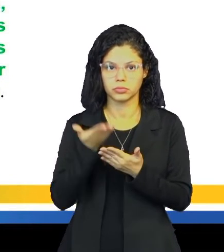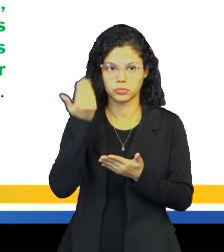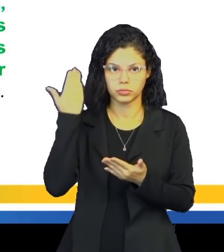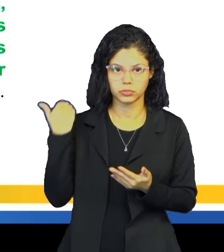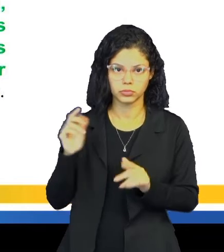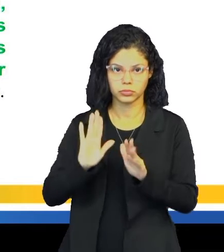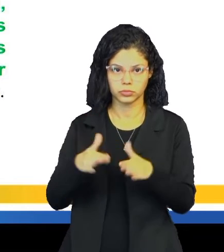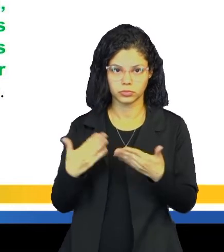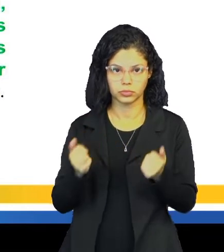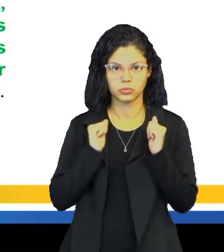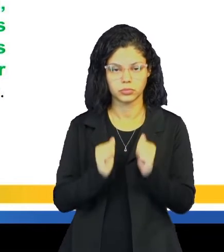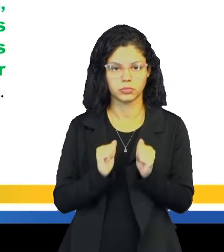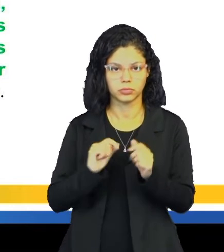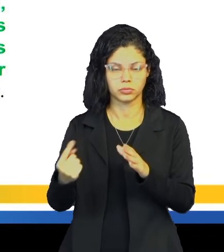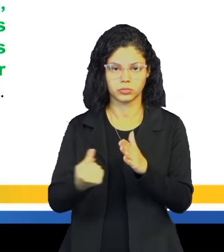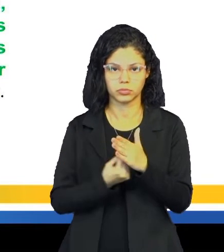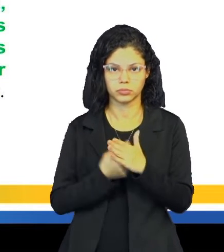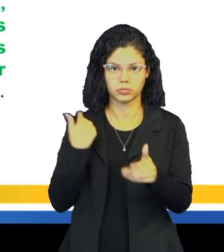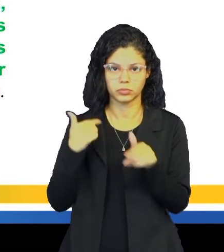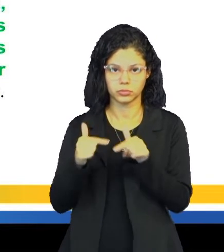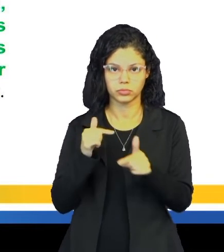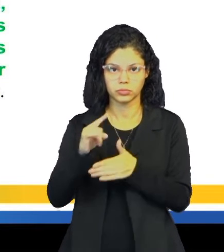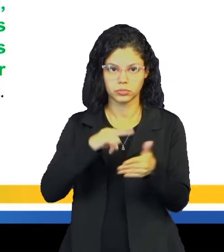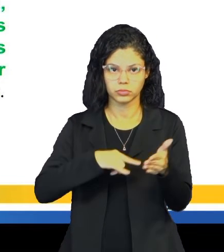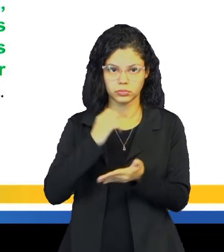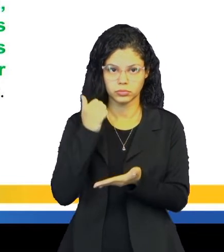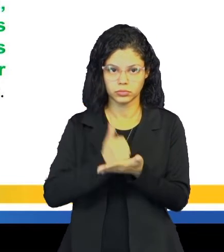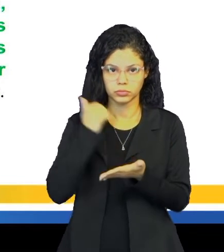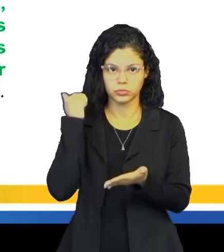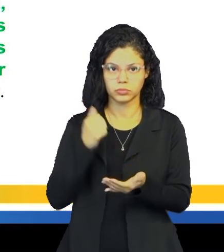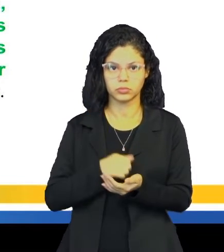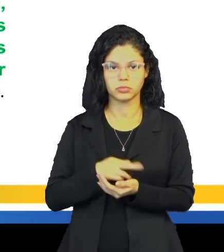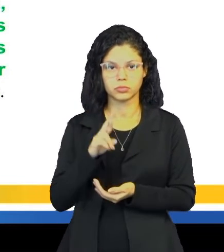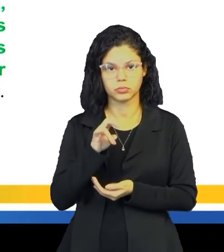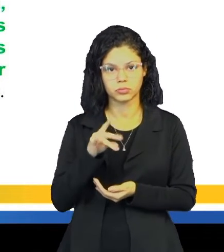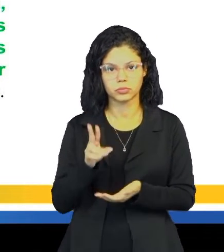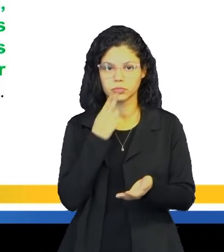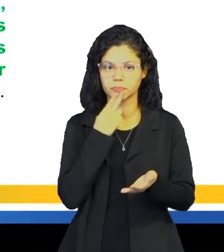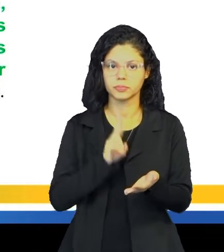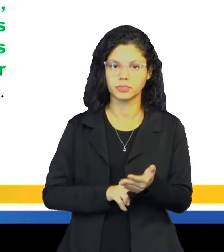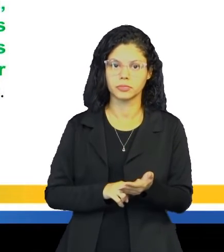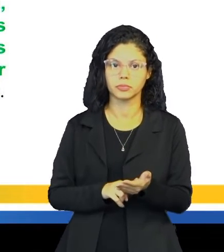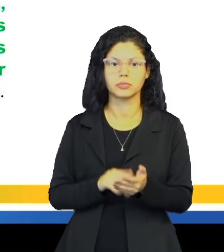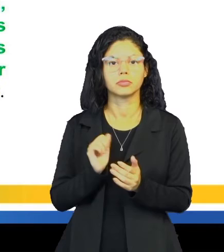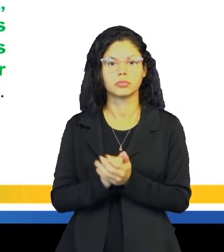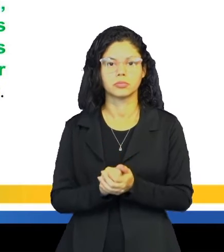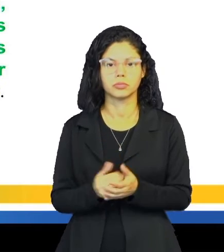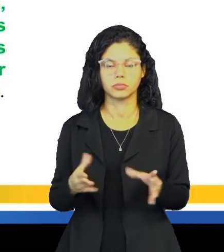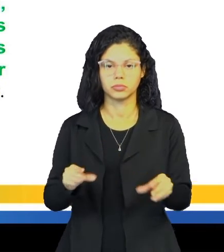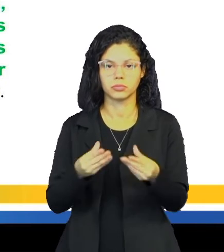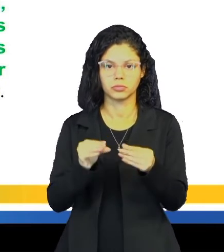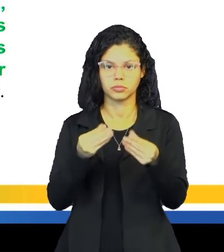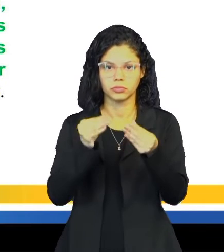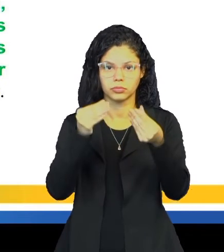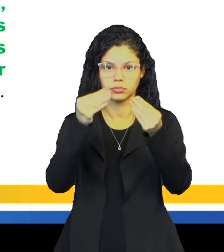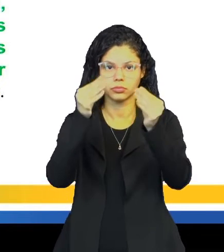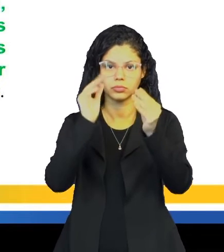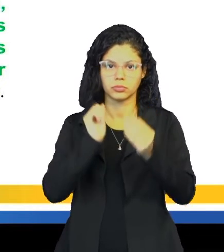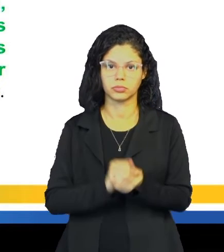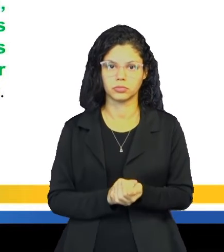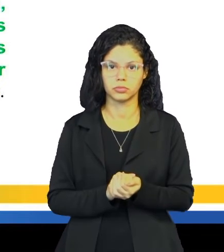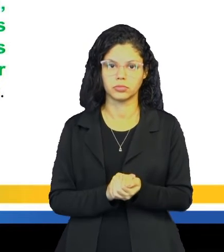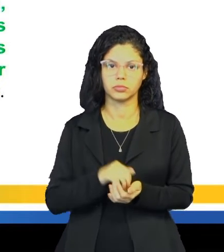entre os quais a gente pode incluir o trabalho com documentos oficiais, relatórios, cartas, artefatos arqueológicos,